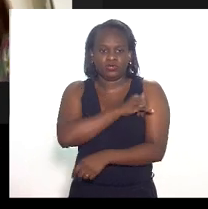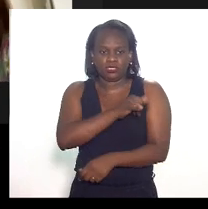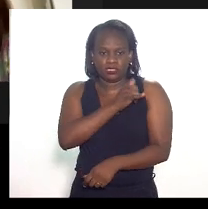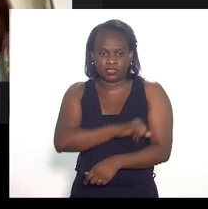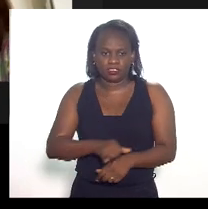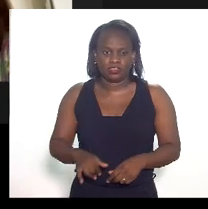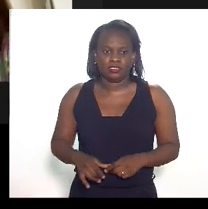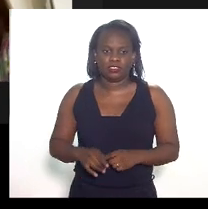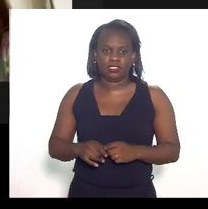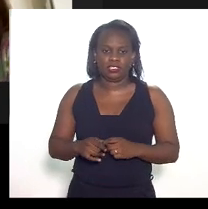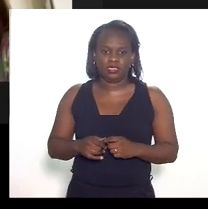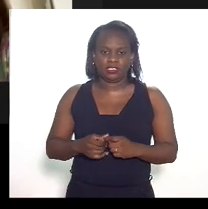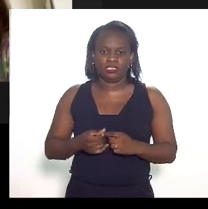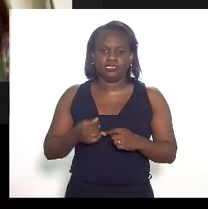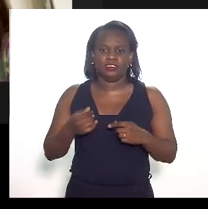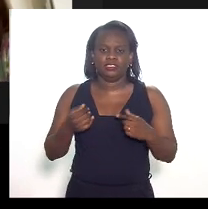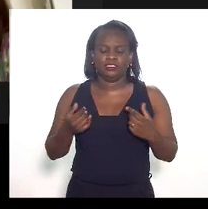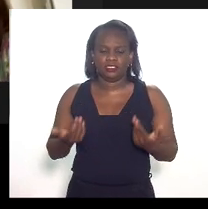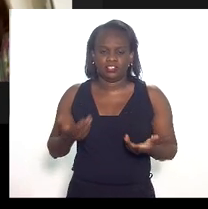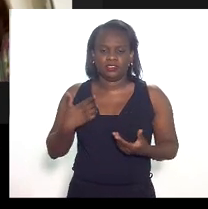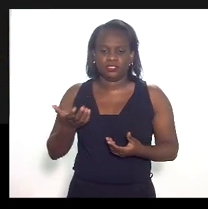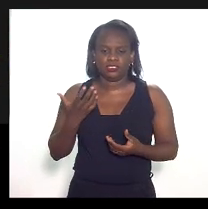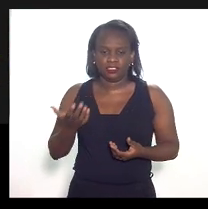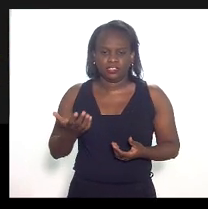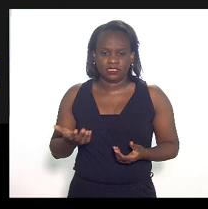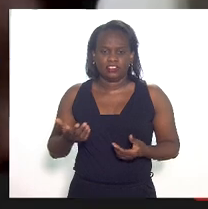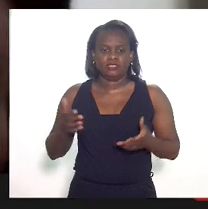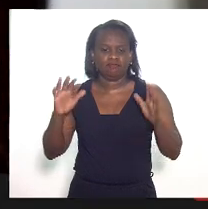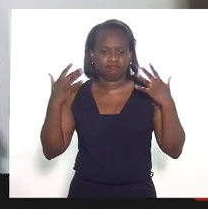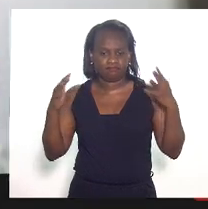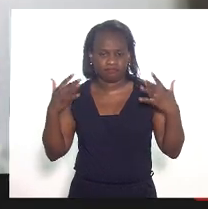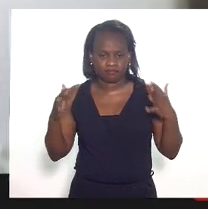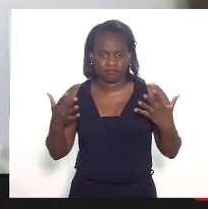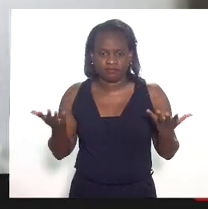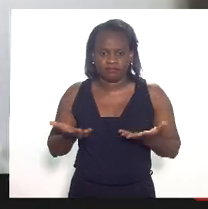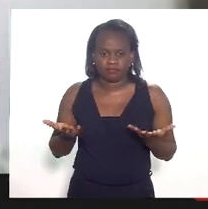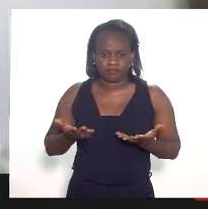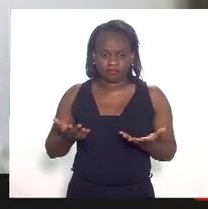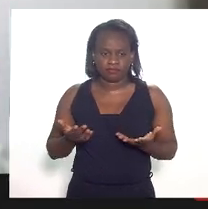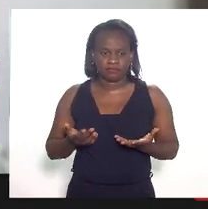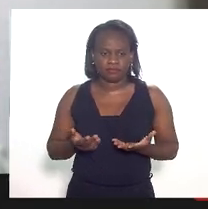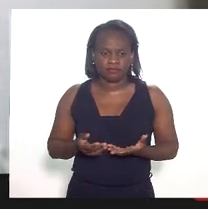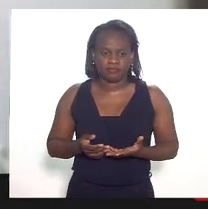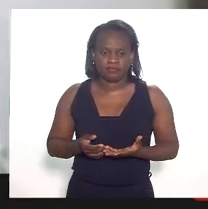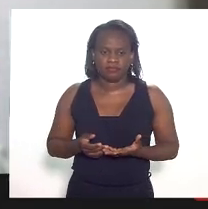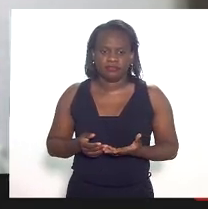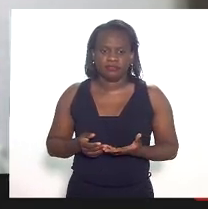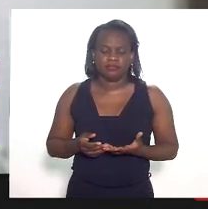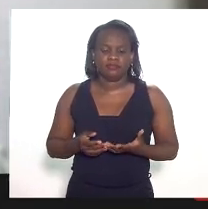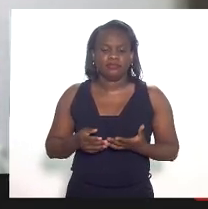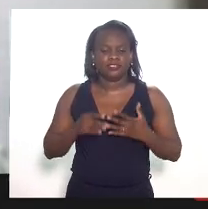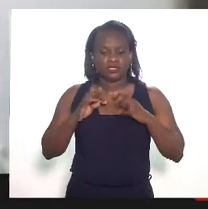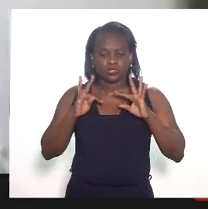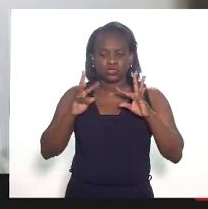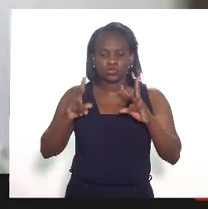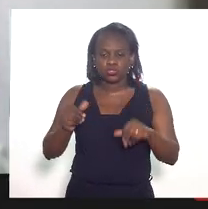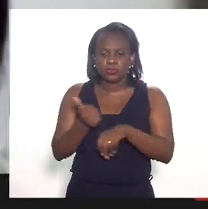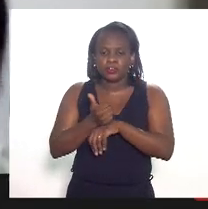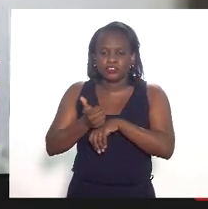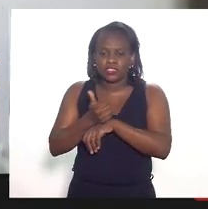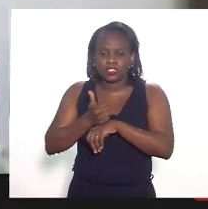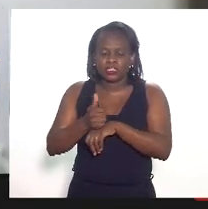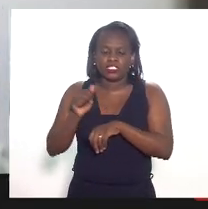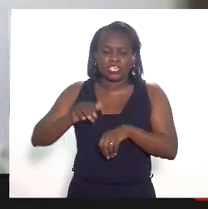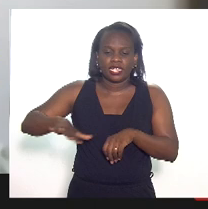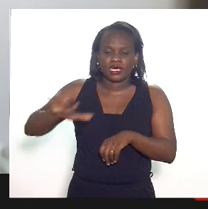Janeiro. Eu queria saudar, nesse momento, todos os profissionais